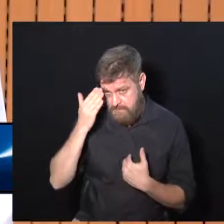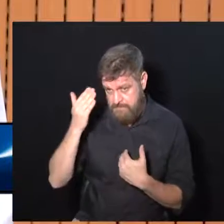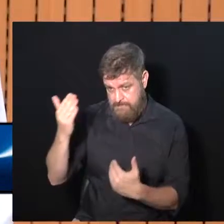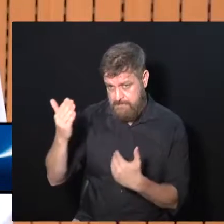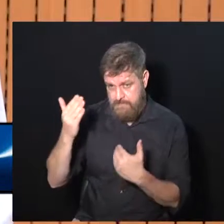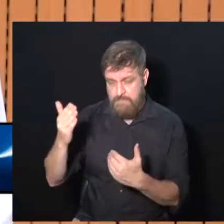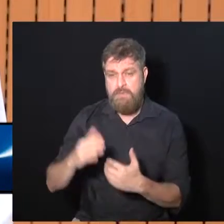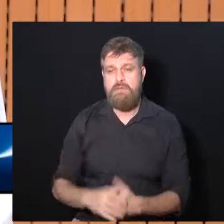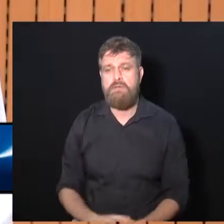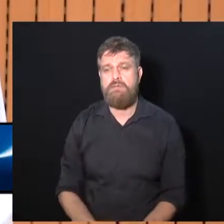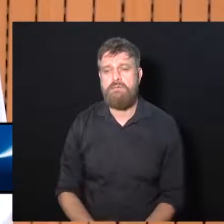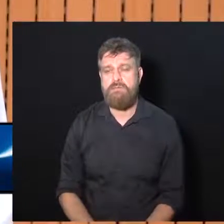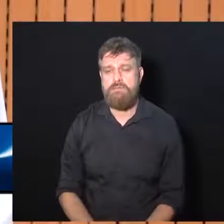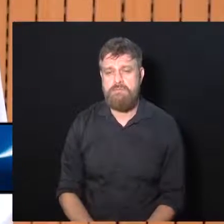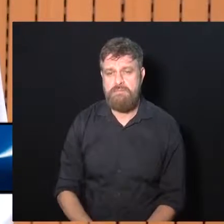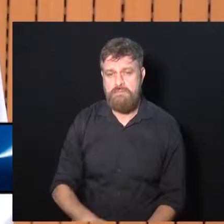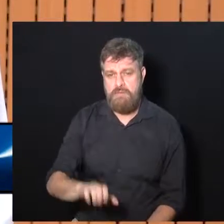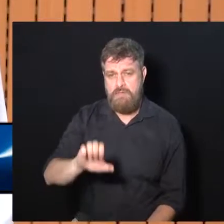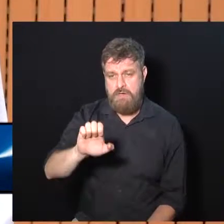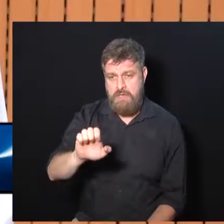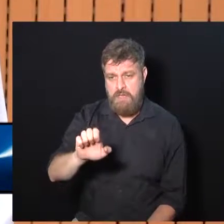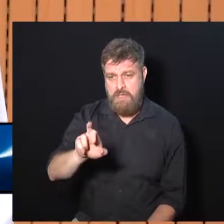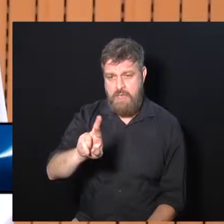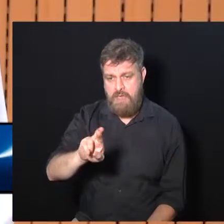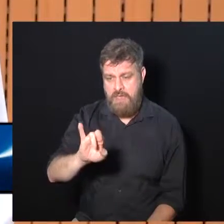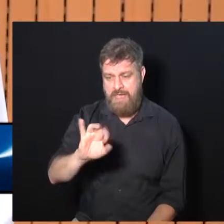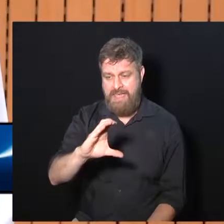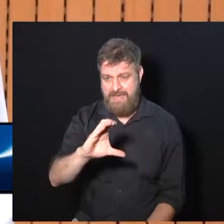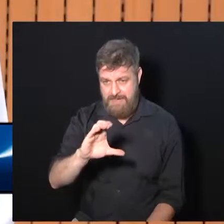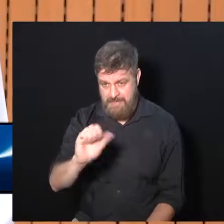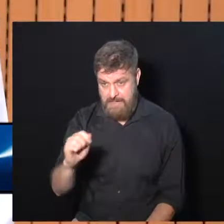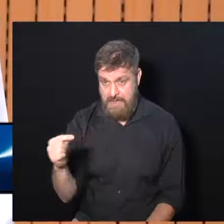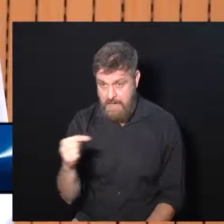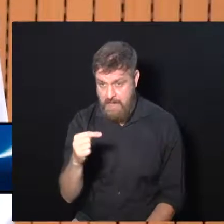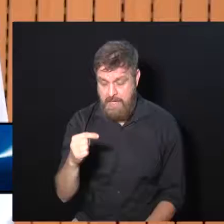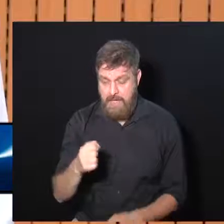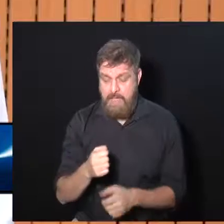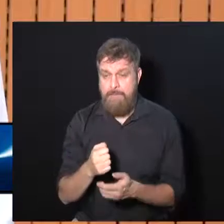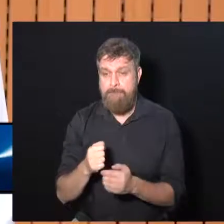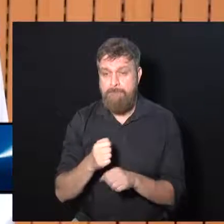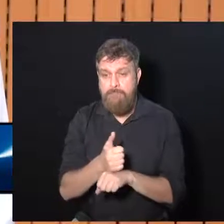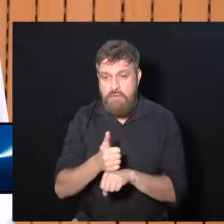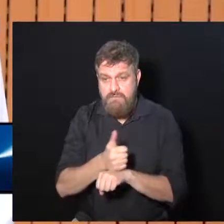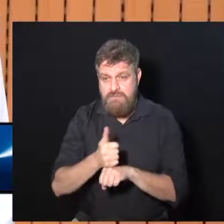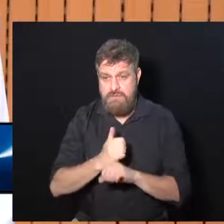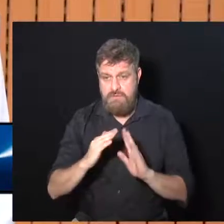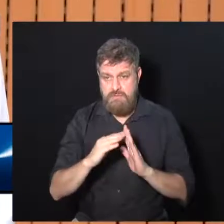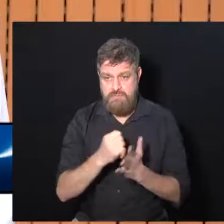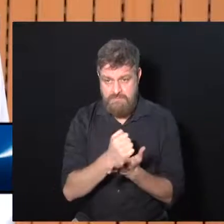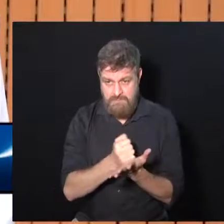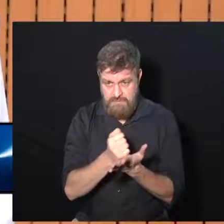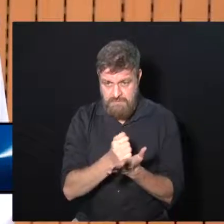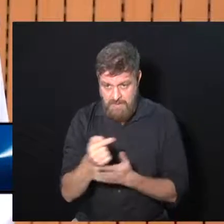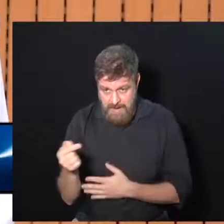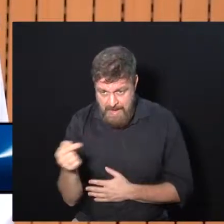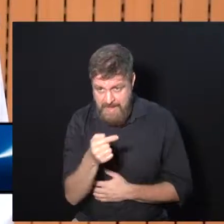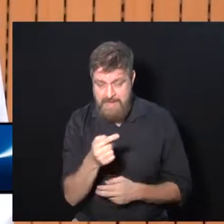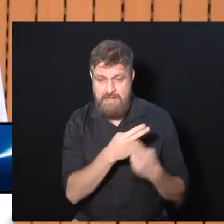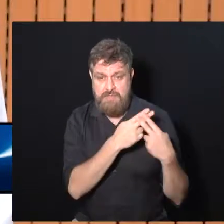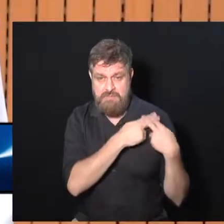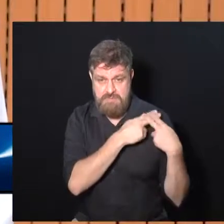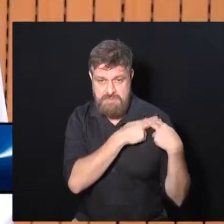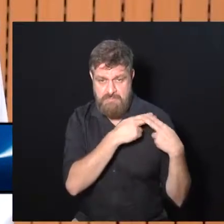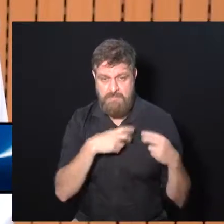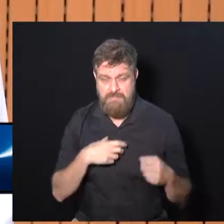convite da Érica Mayumi Tanaka, que é farmacêutica e coordenadora da Farmácia Municipal de